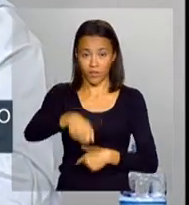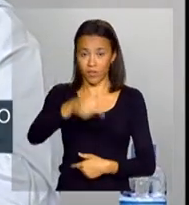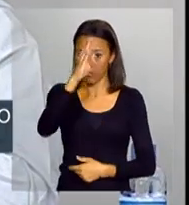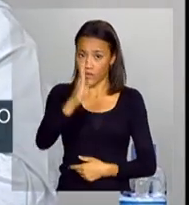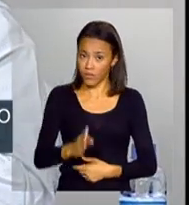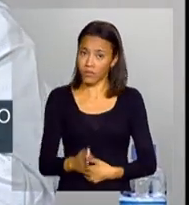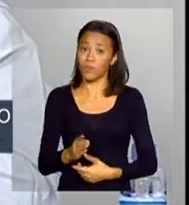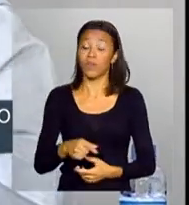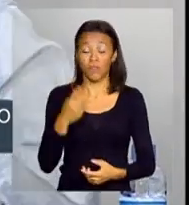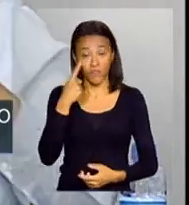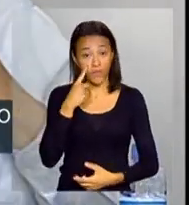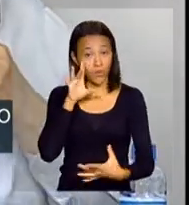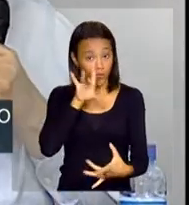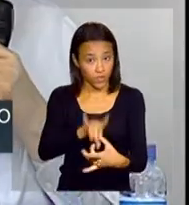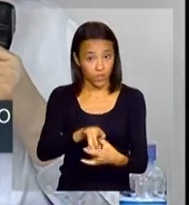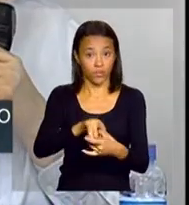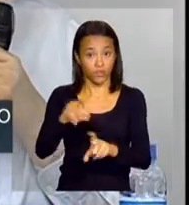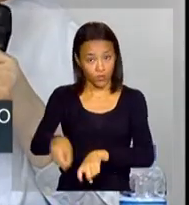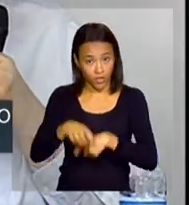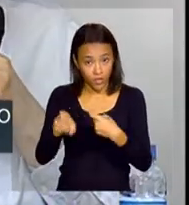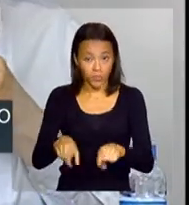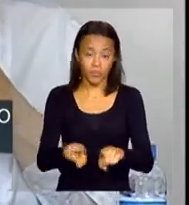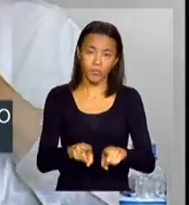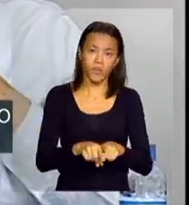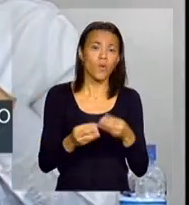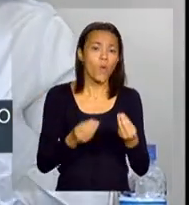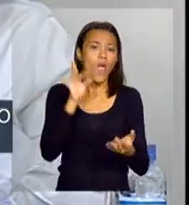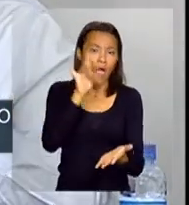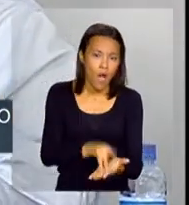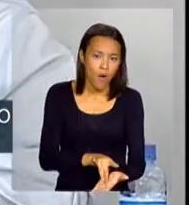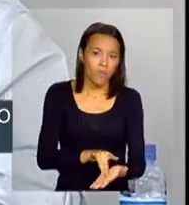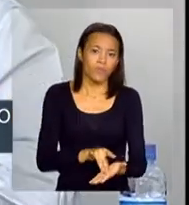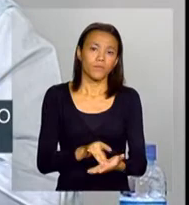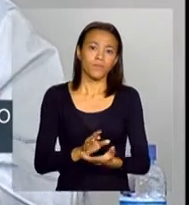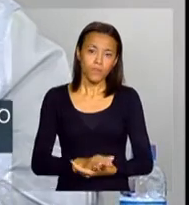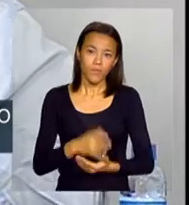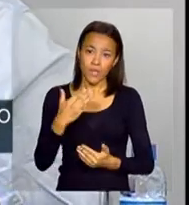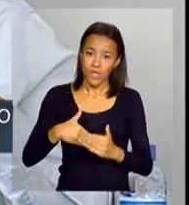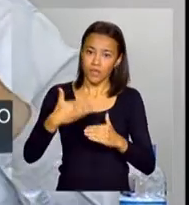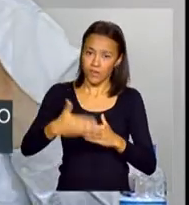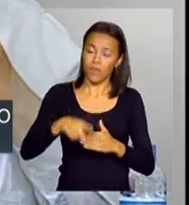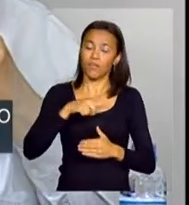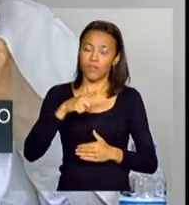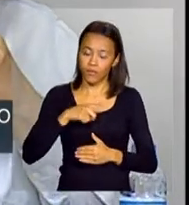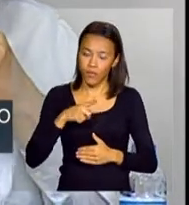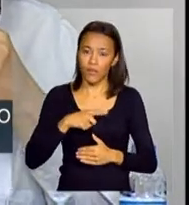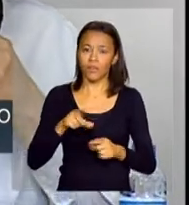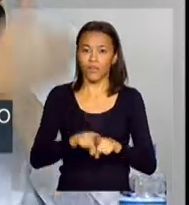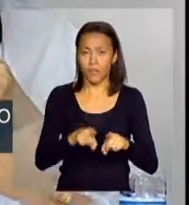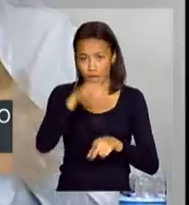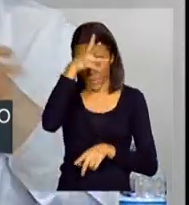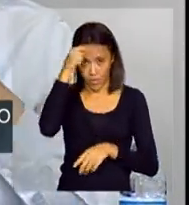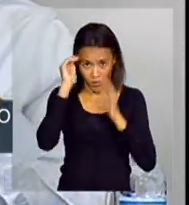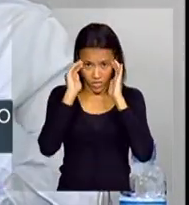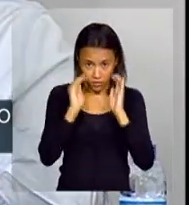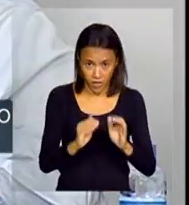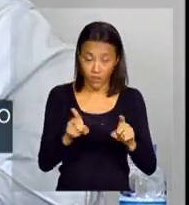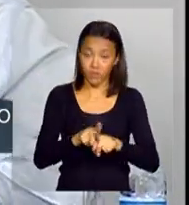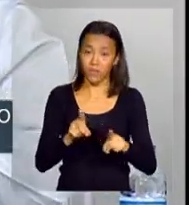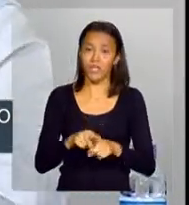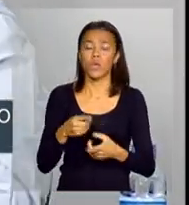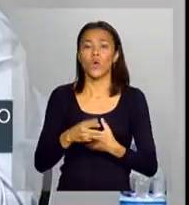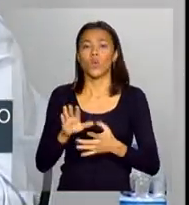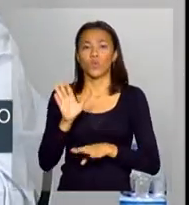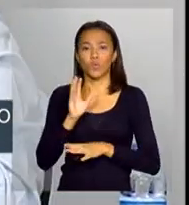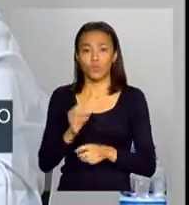partir da realidade do campo e a partir da realidade ambiental no campo. E esses capítulos têm a Amazônia na sua especificidade, têm a Caatinga na sua